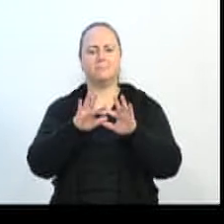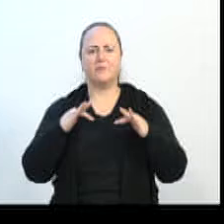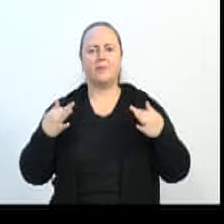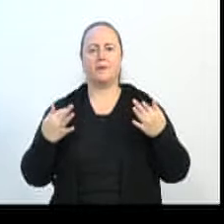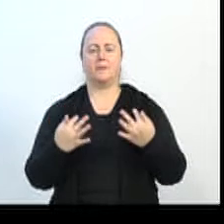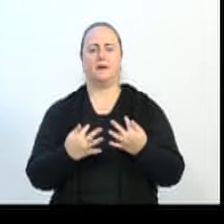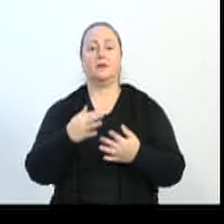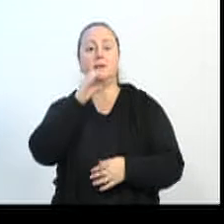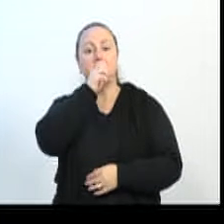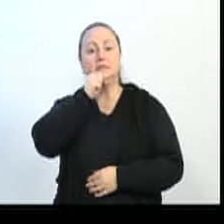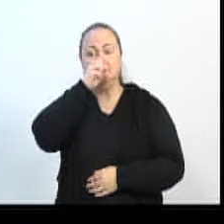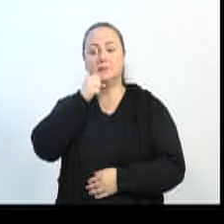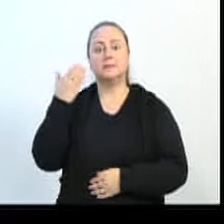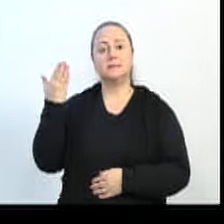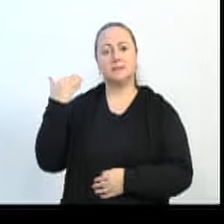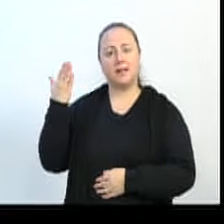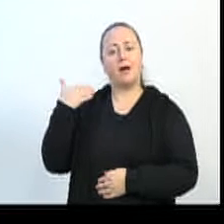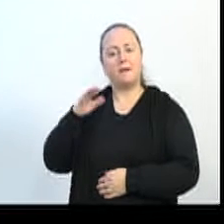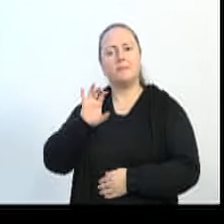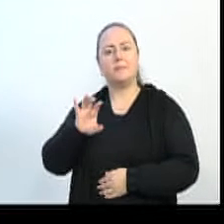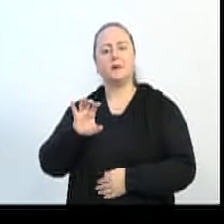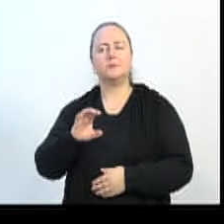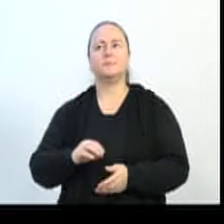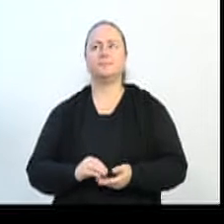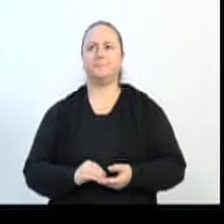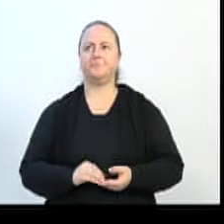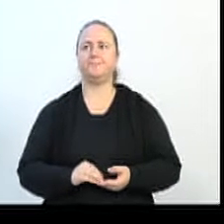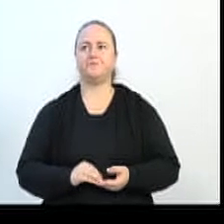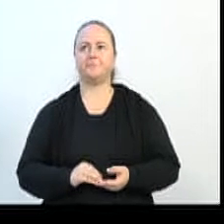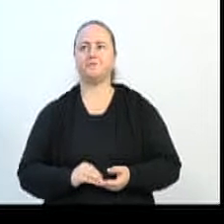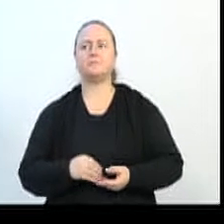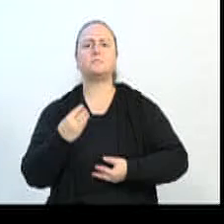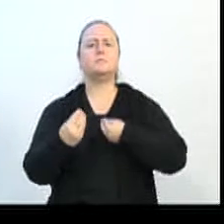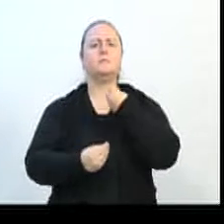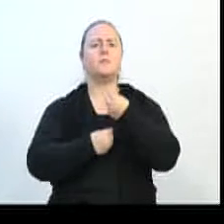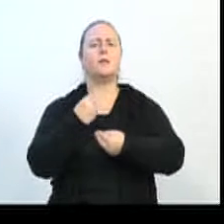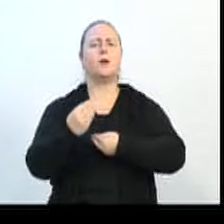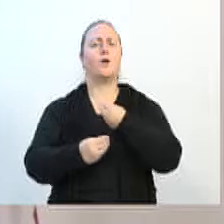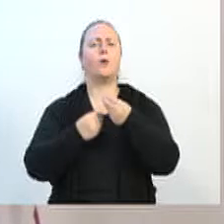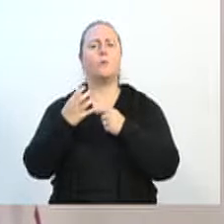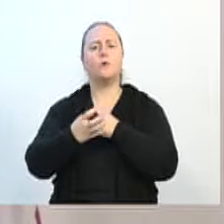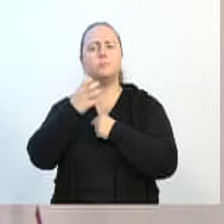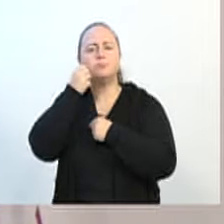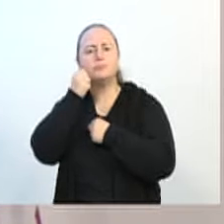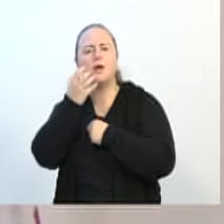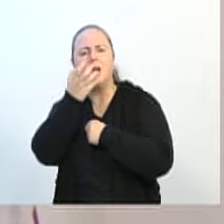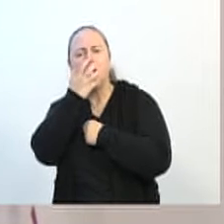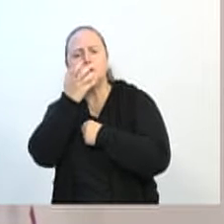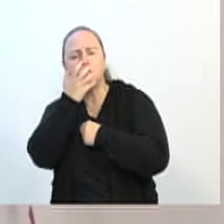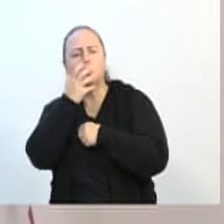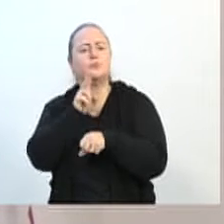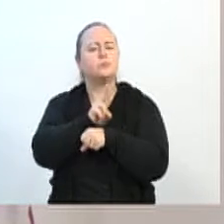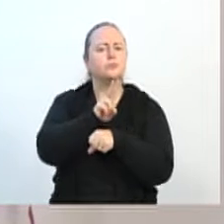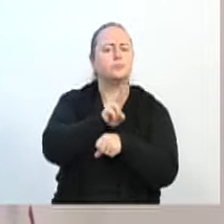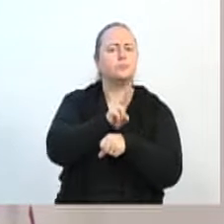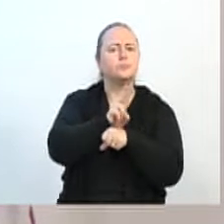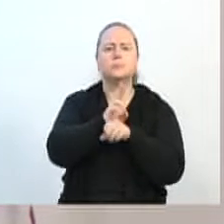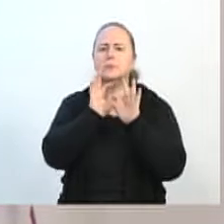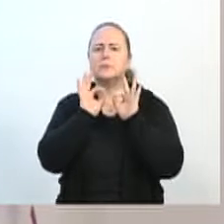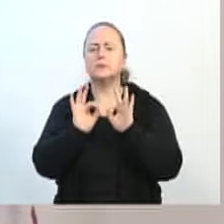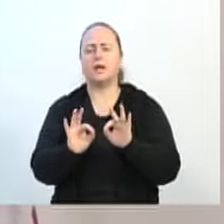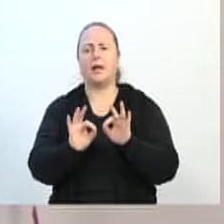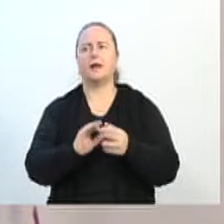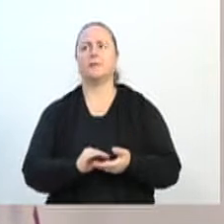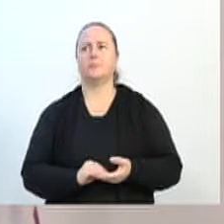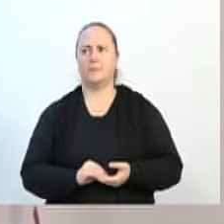último sábado. Foram realizadas conversas sobre adoção e posse responsável. Aqui tem as fotos, né, Ari? Além de